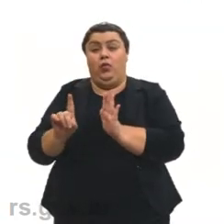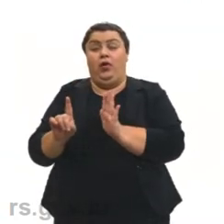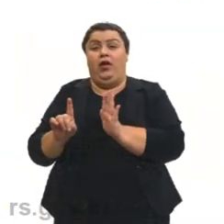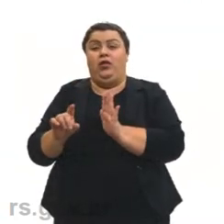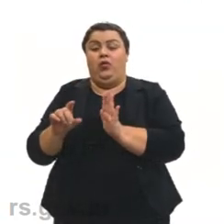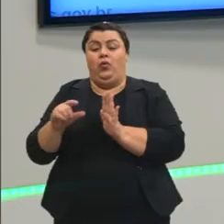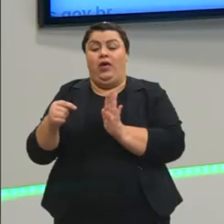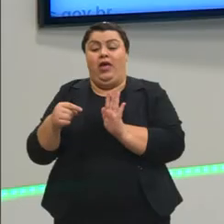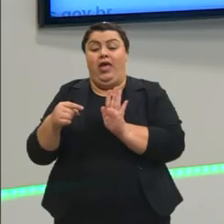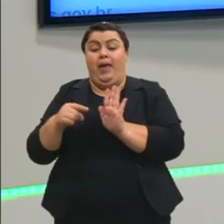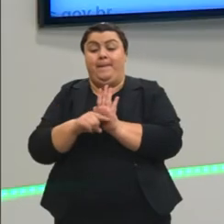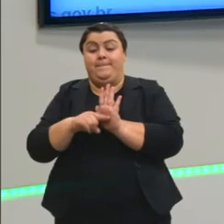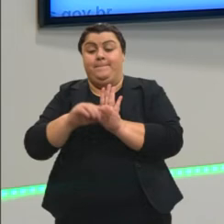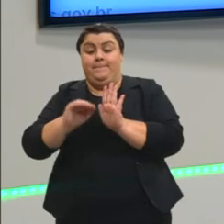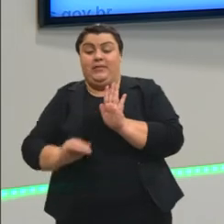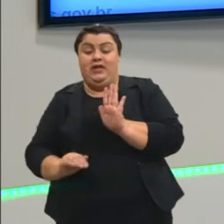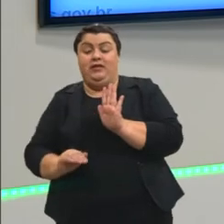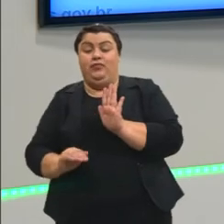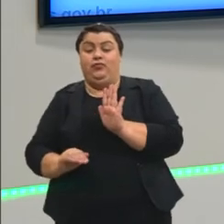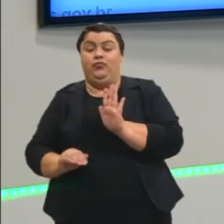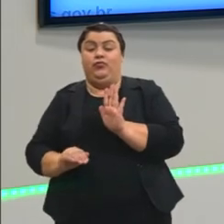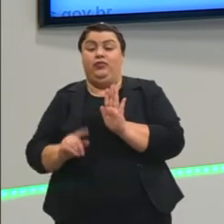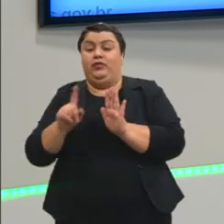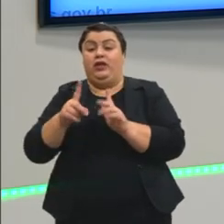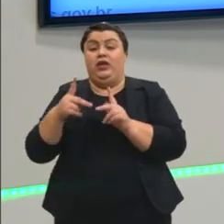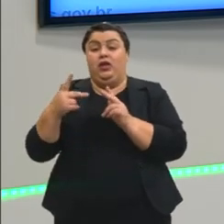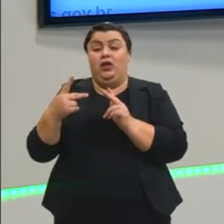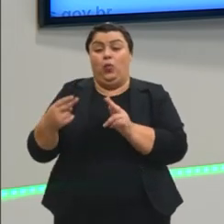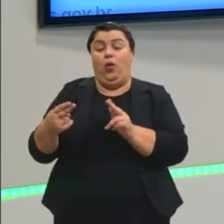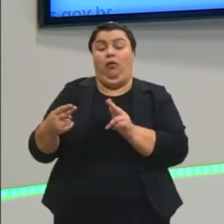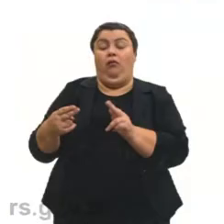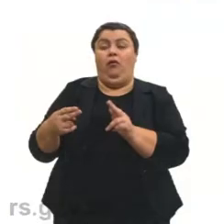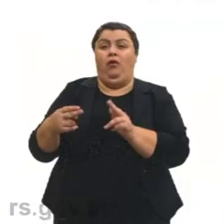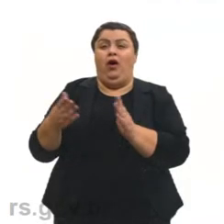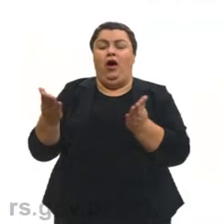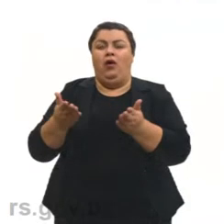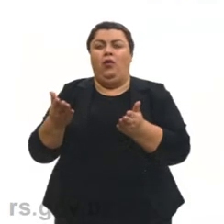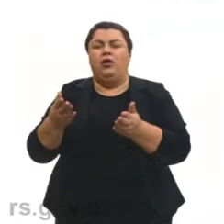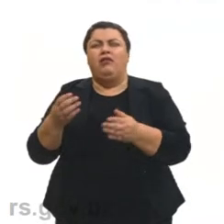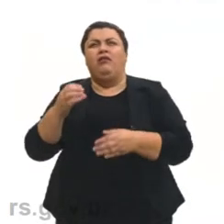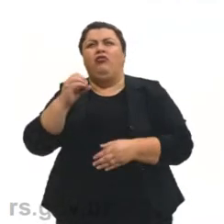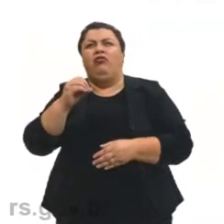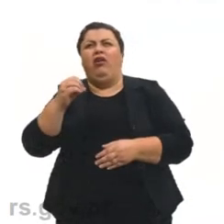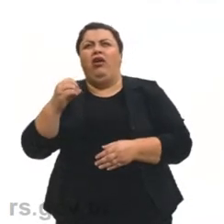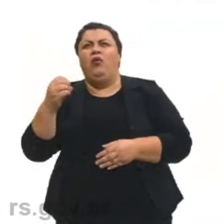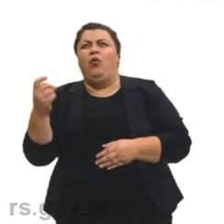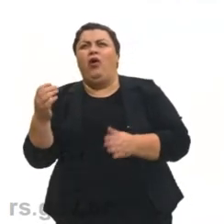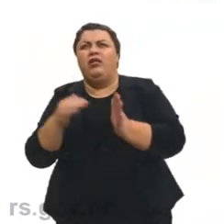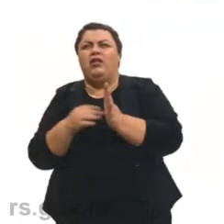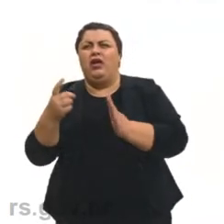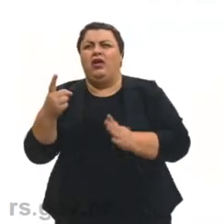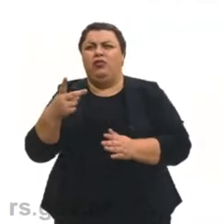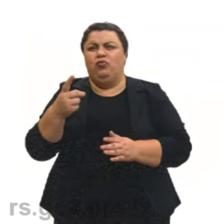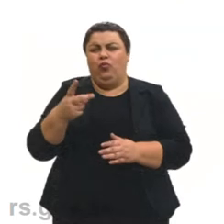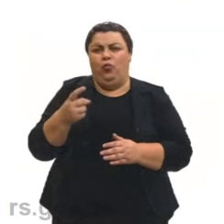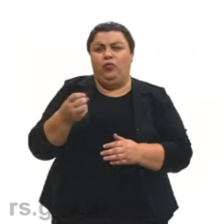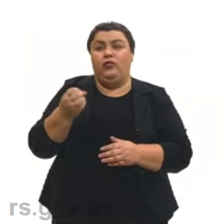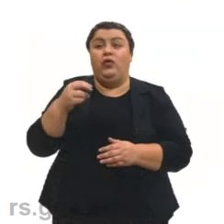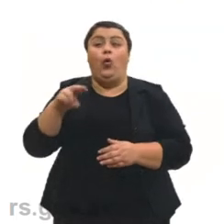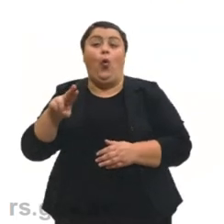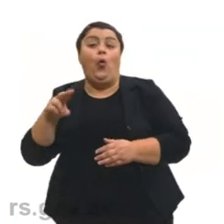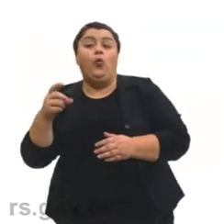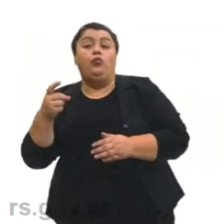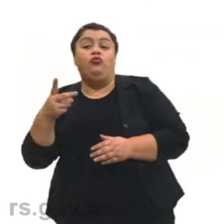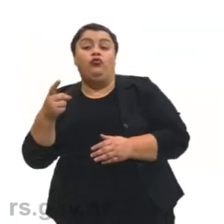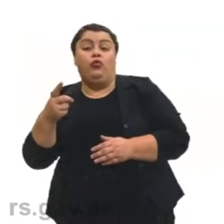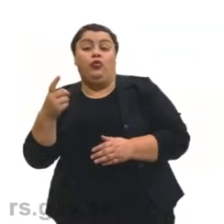não é a mesma não sei nem é igual é a mais agora tem que levar em consideração se é de 0 12 há mais ou de 12 a 24